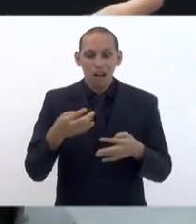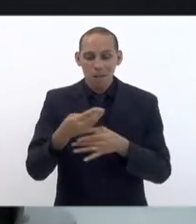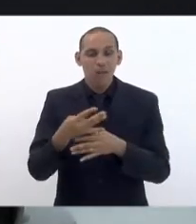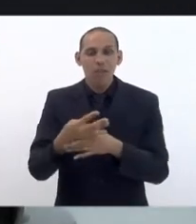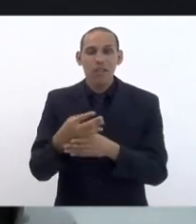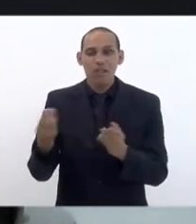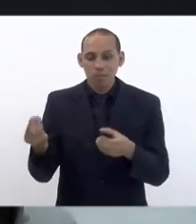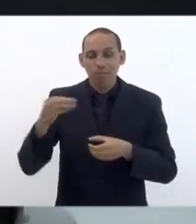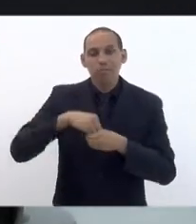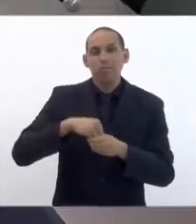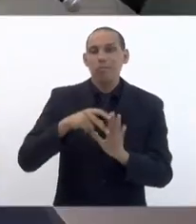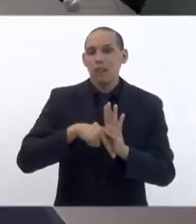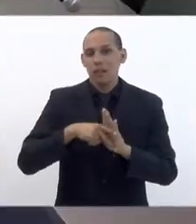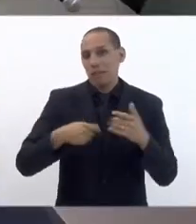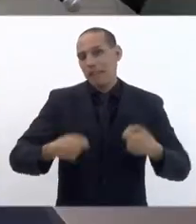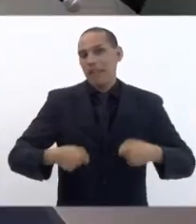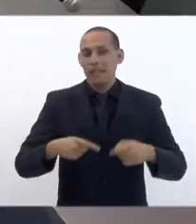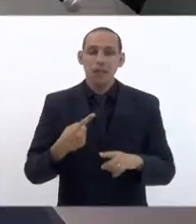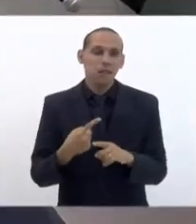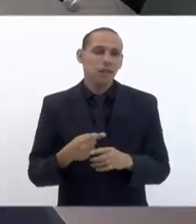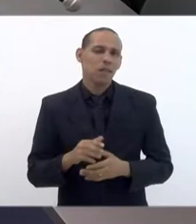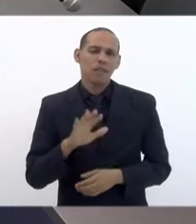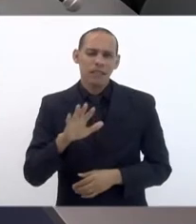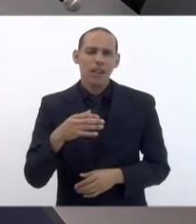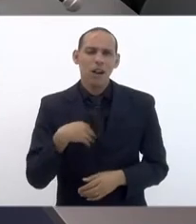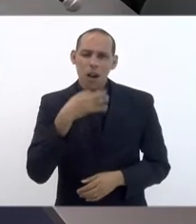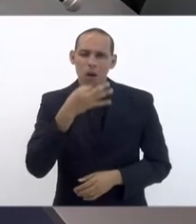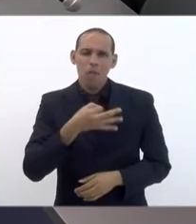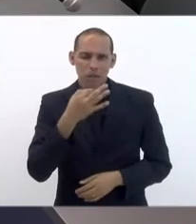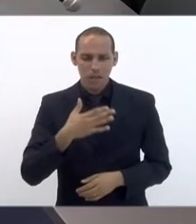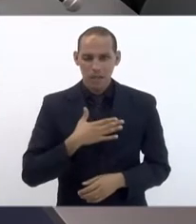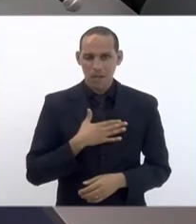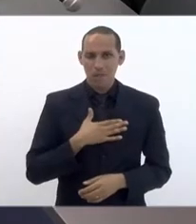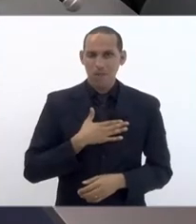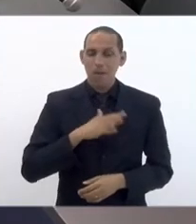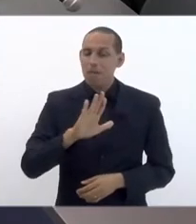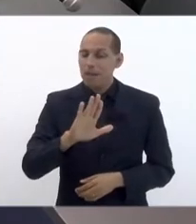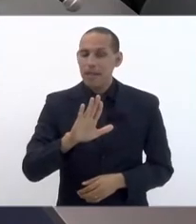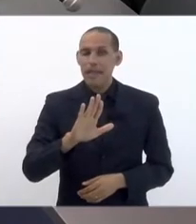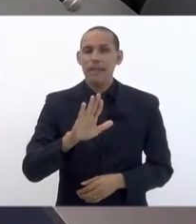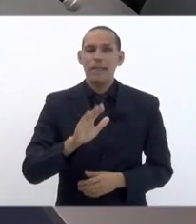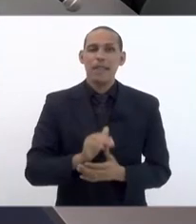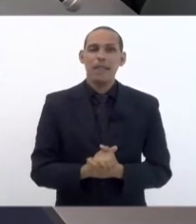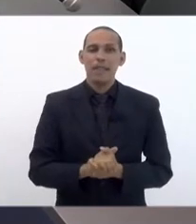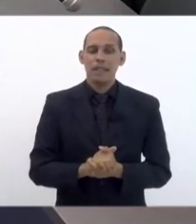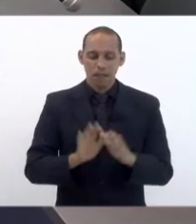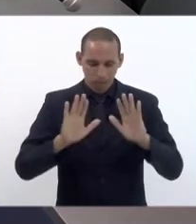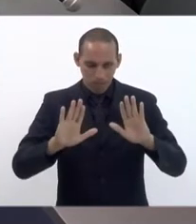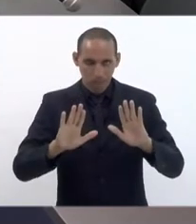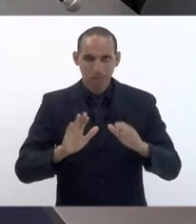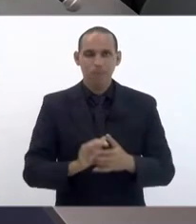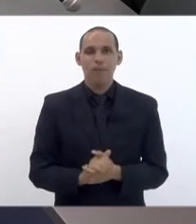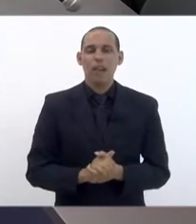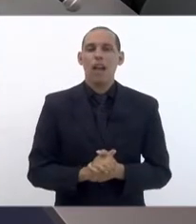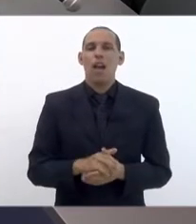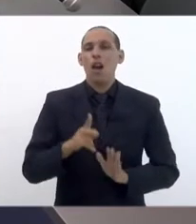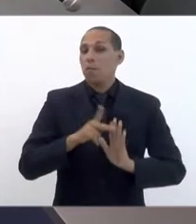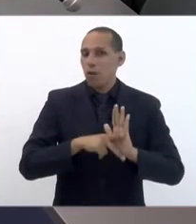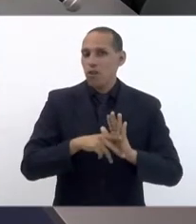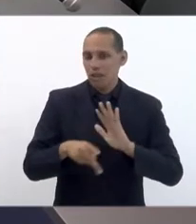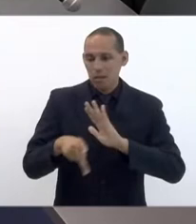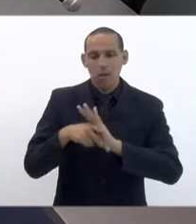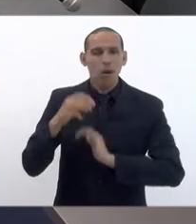no projeto. Não, mas por isso é que, na minha opinião... Sim, mas a concessionária é obrigada... Veja, o projeto do